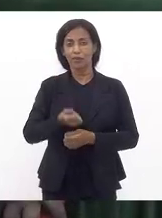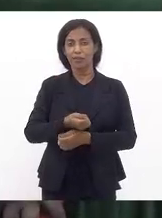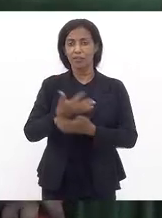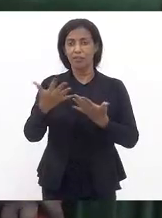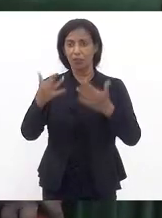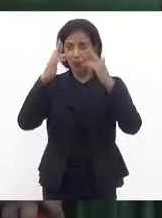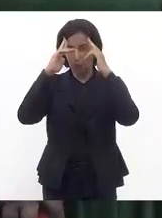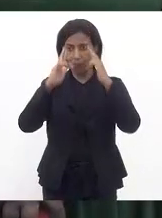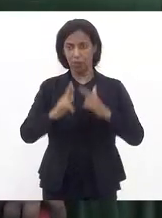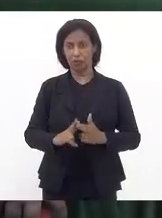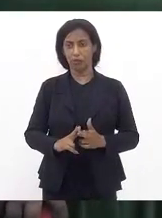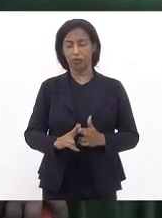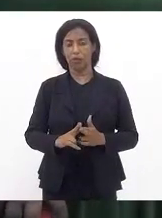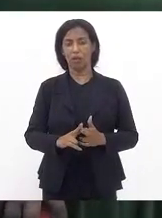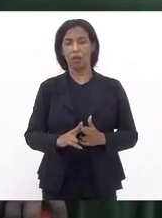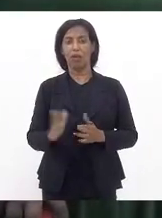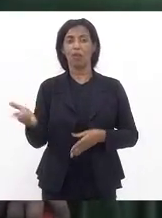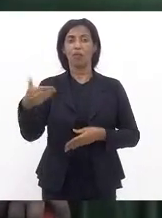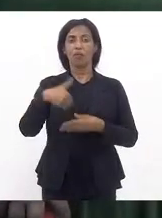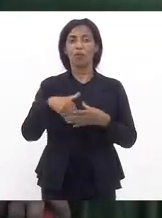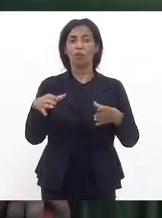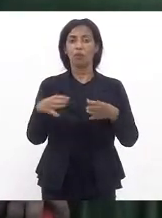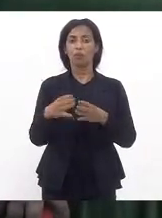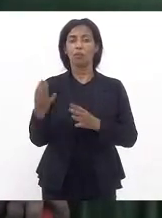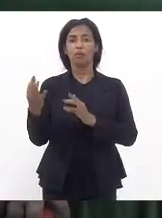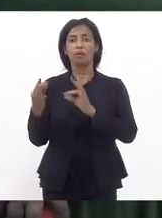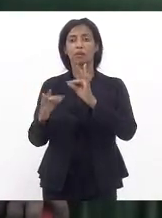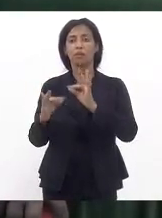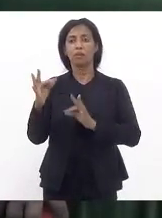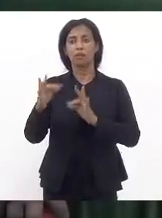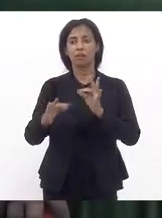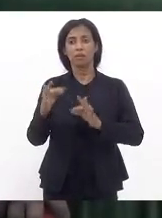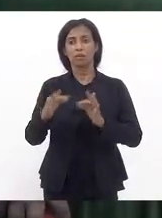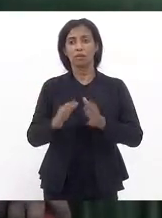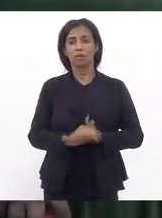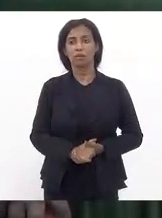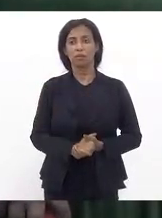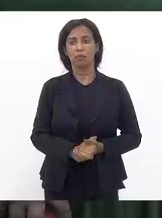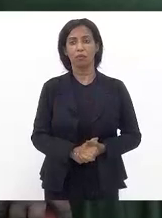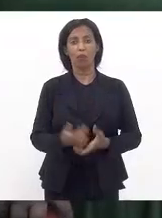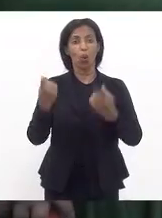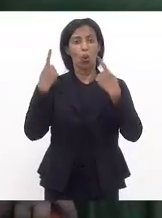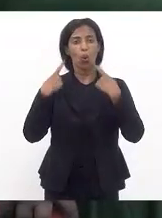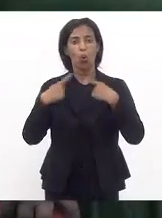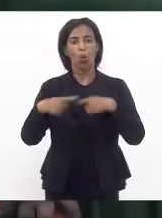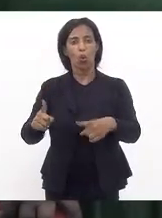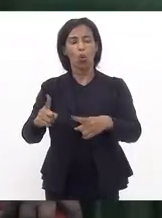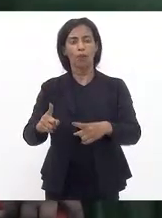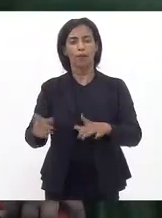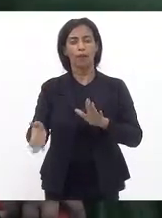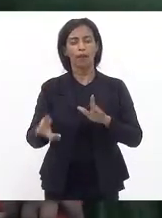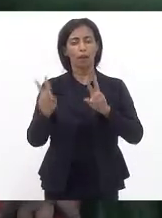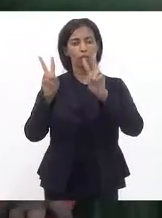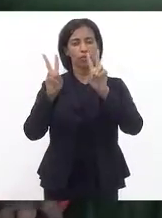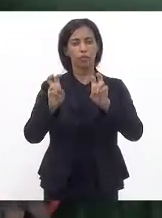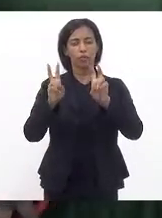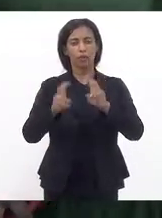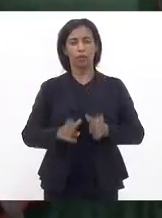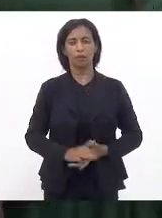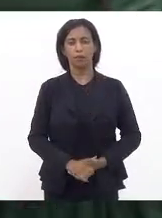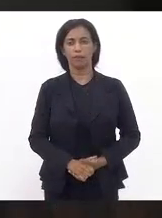respeito aos autores o voto da comissão de Ciência Tecnologia é absolutamente contrário à matéria